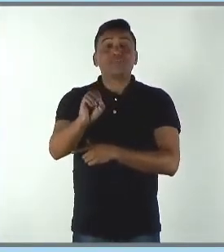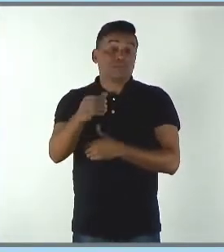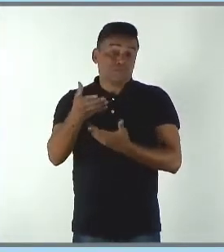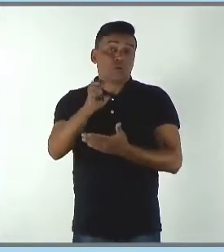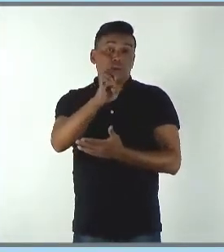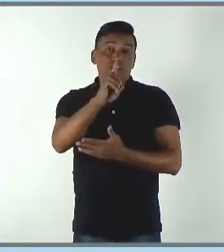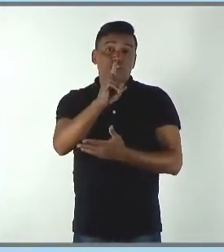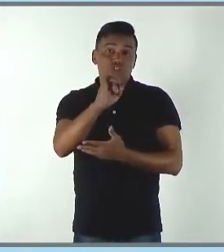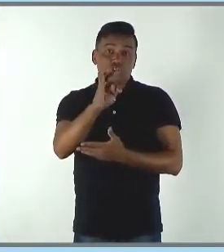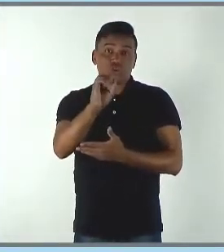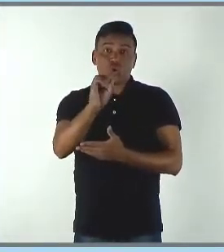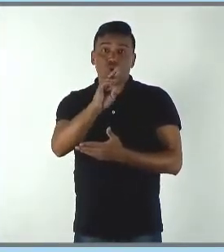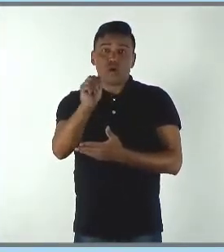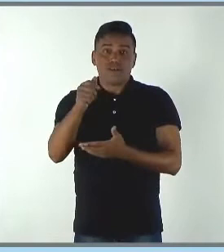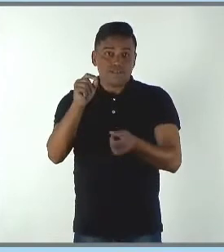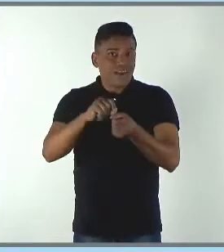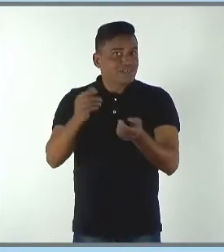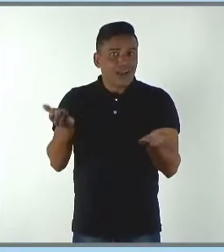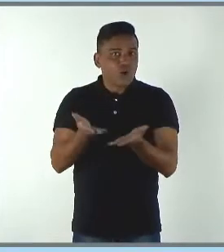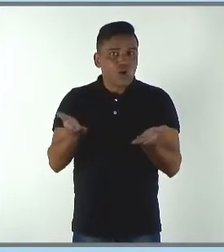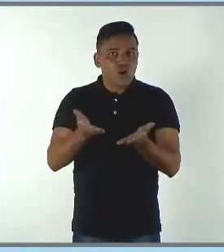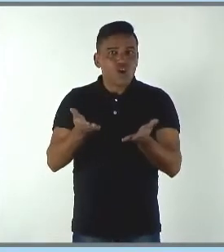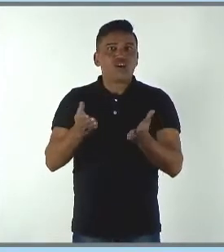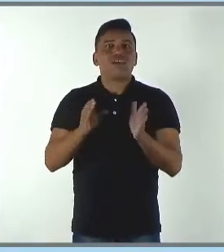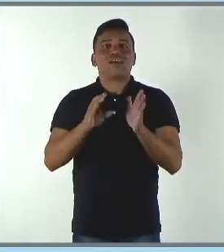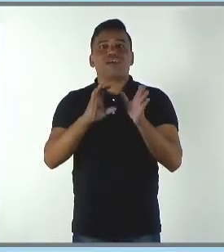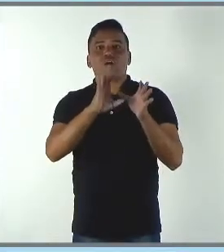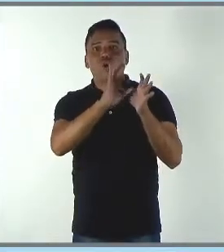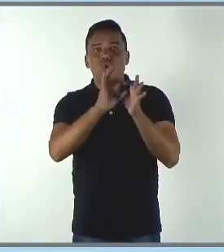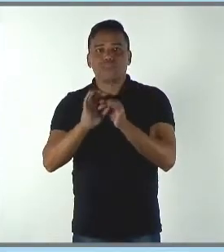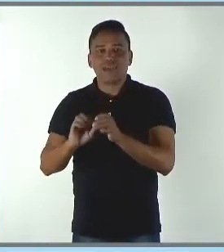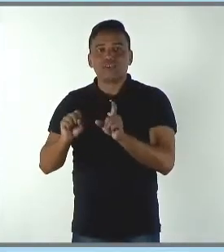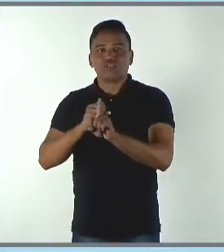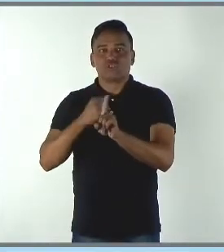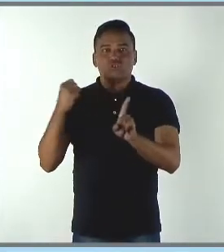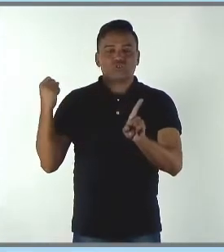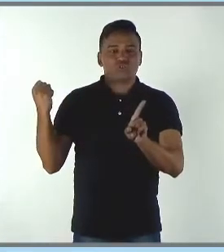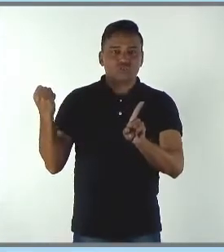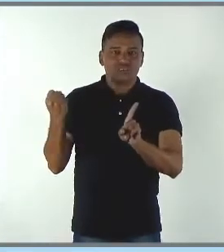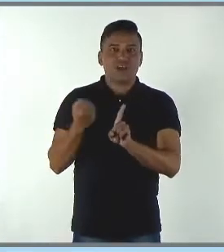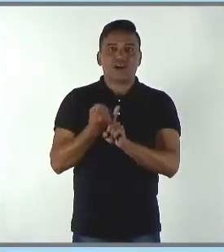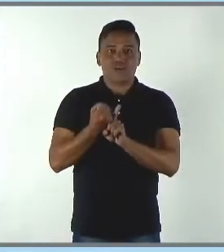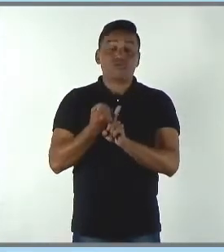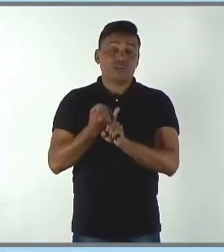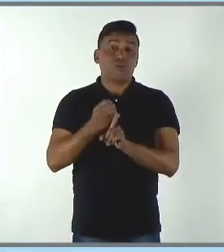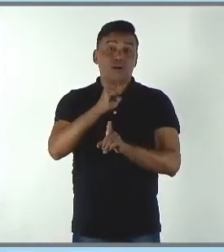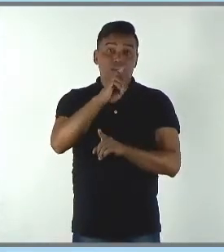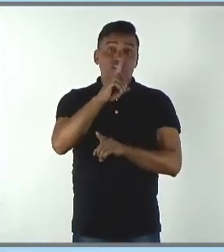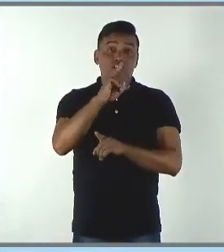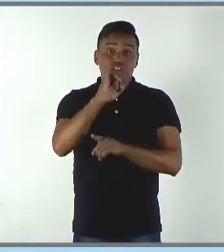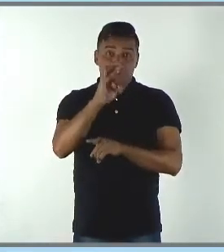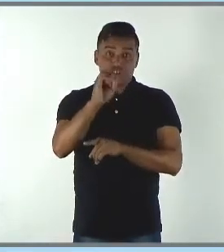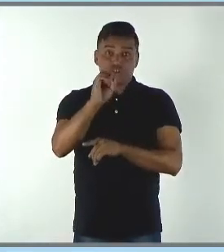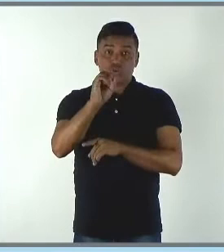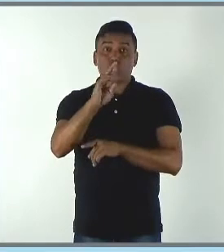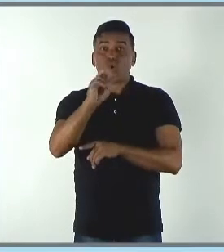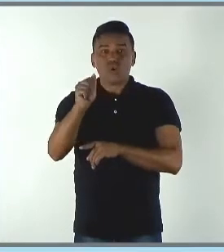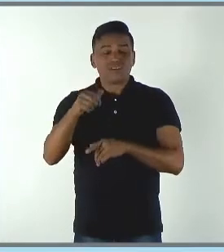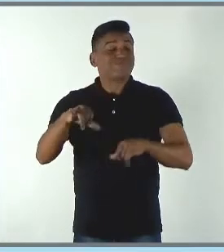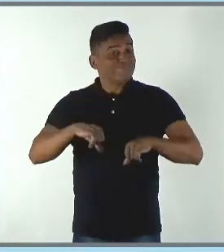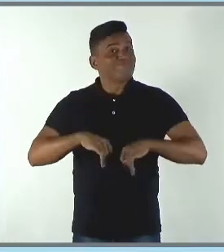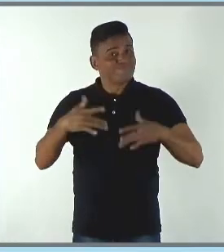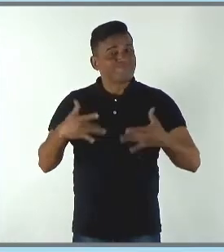uma série de mudanças no contexto social e, obviamente, a editora foi afetada por isso, né? Um outro